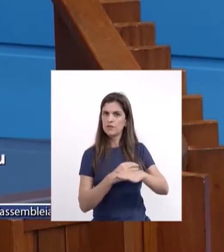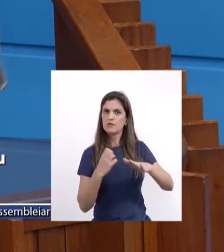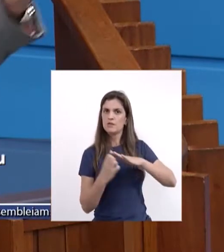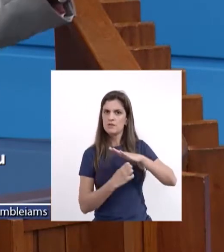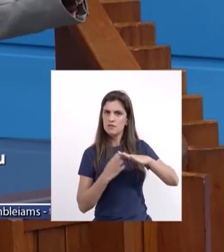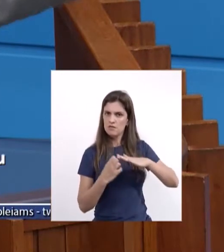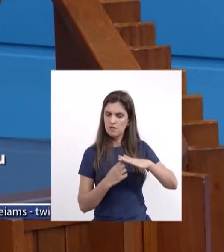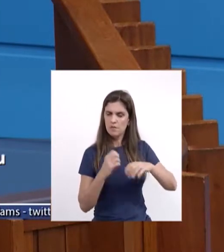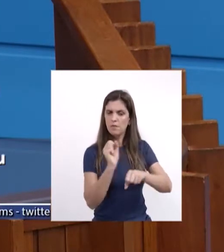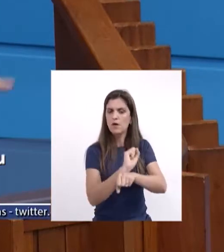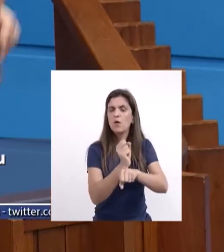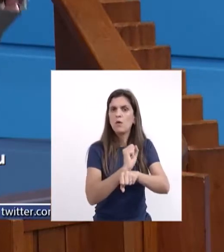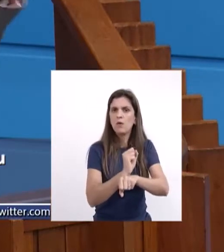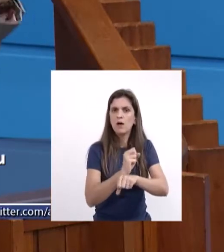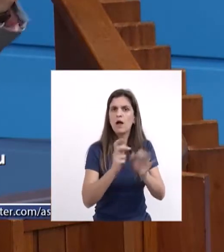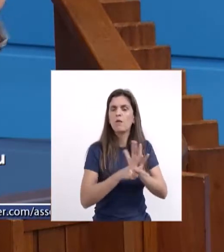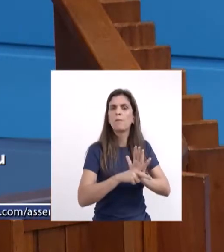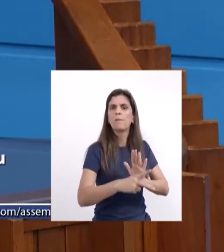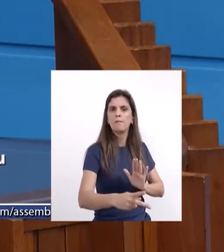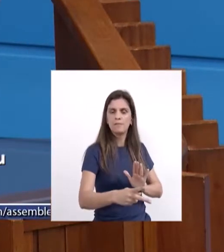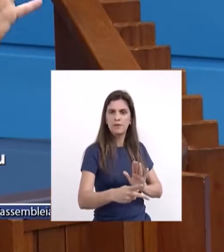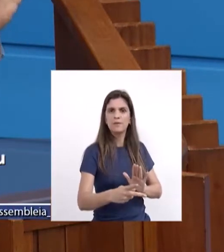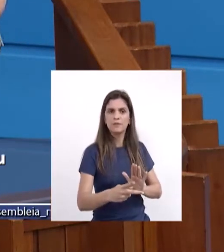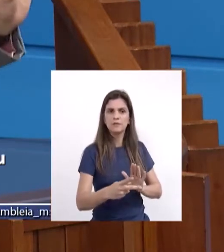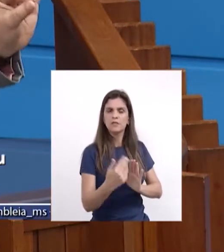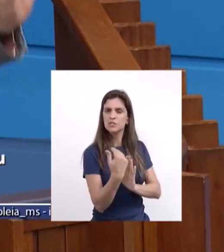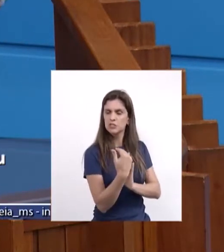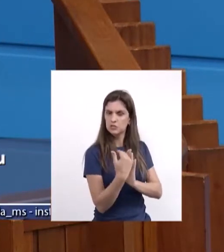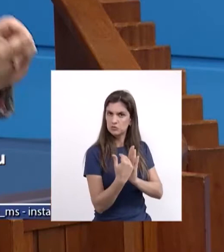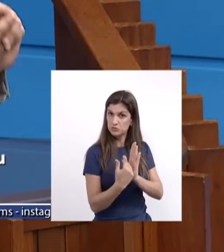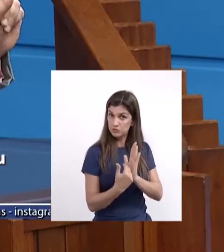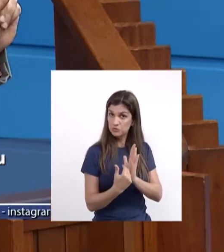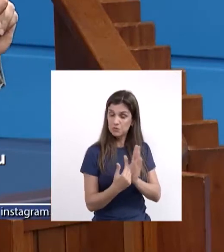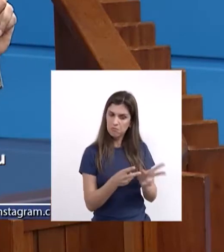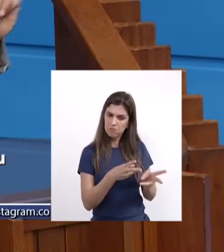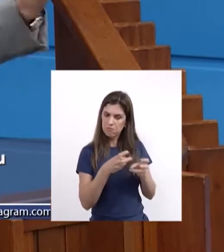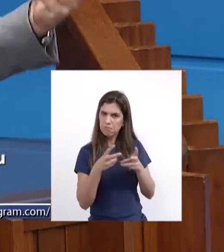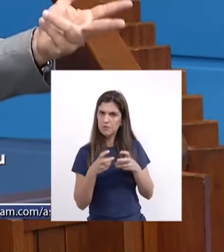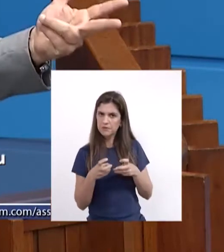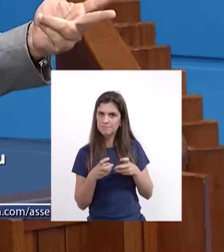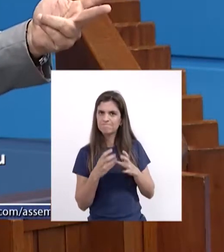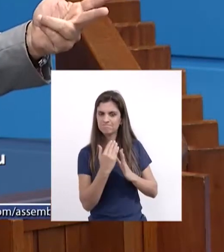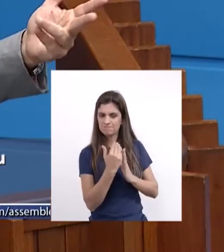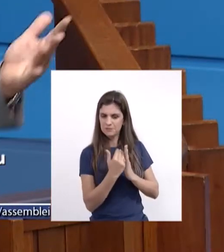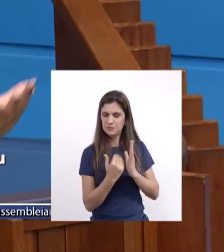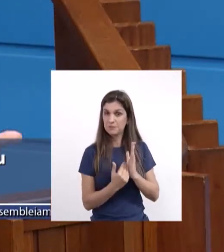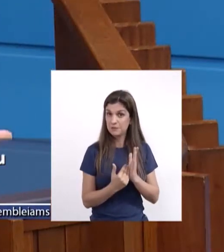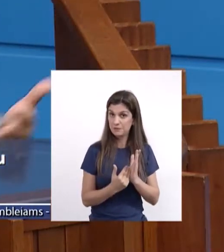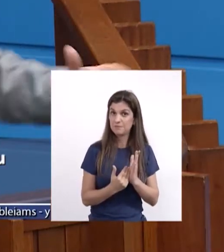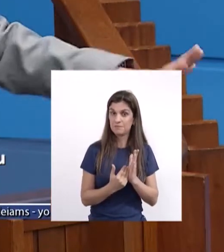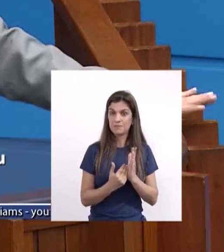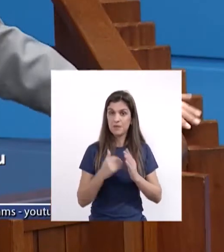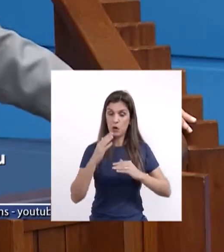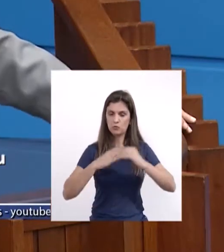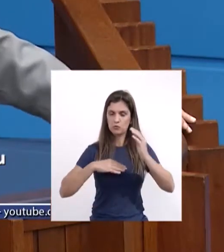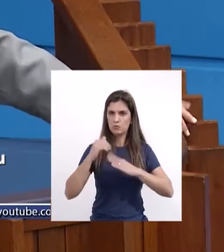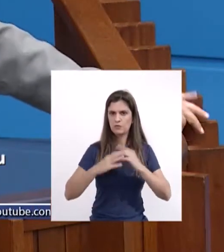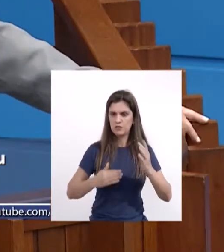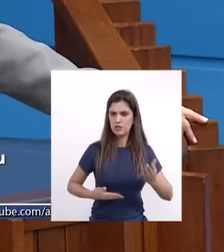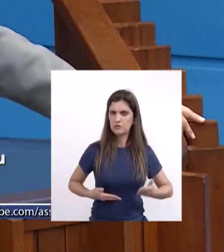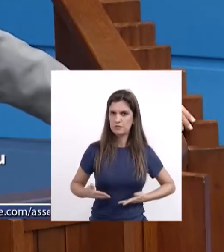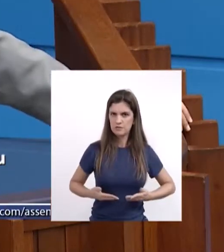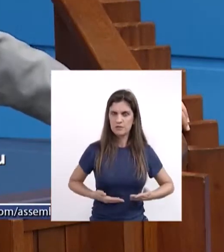investimentos, diminuiu a percepção que se tem é essa, que diminuiu o número de funcionários, e que se